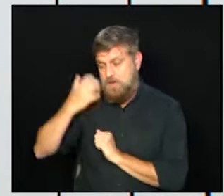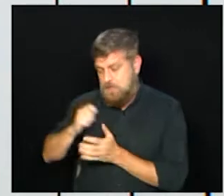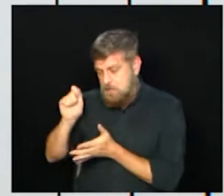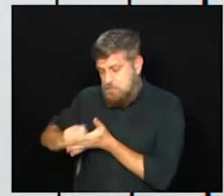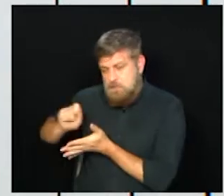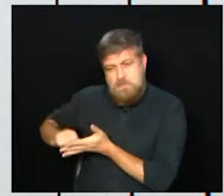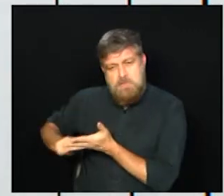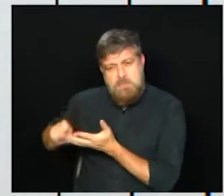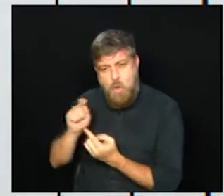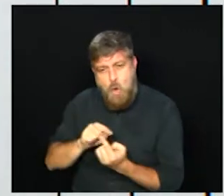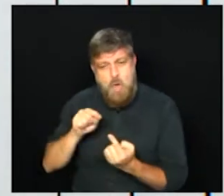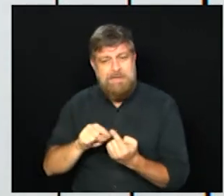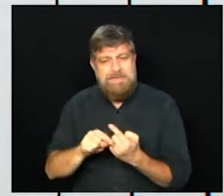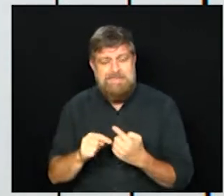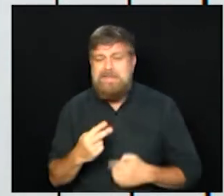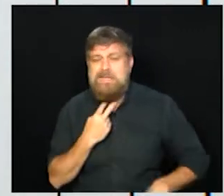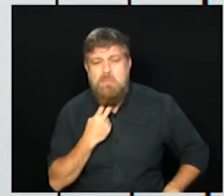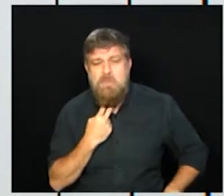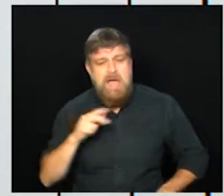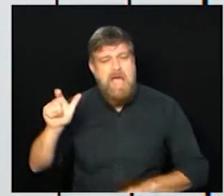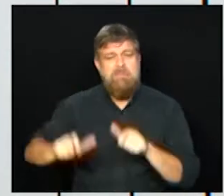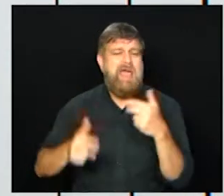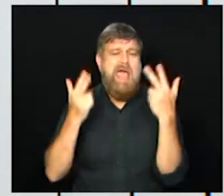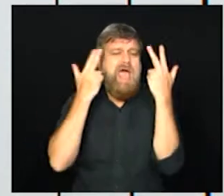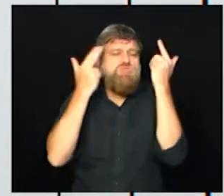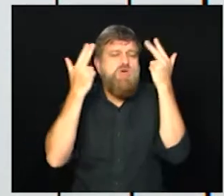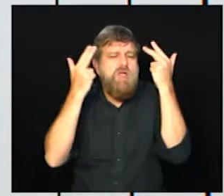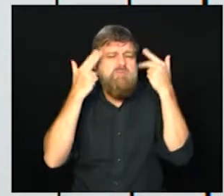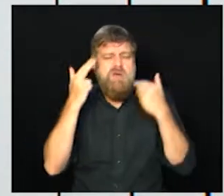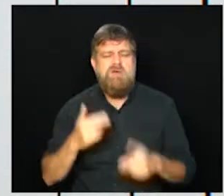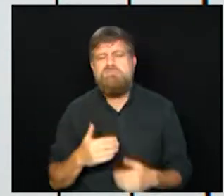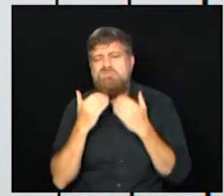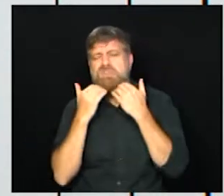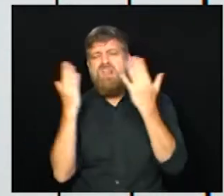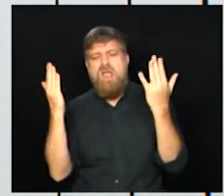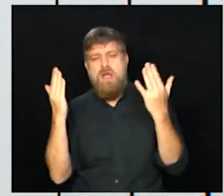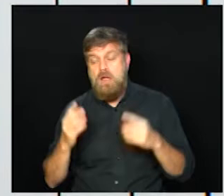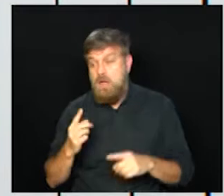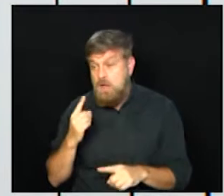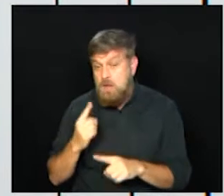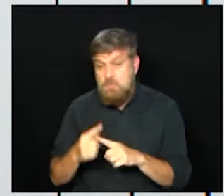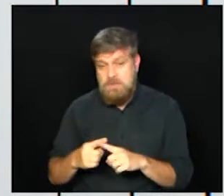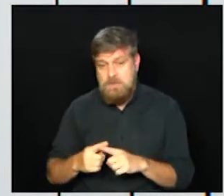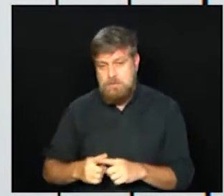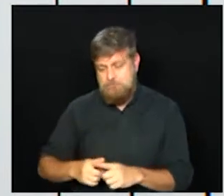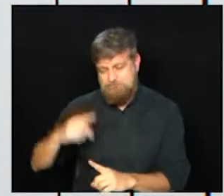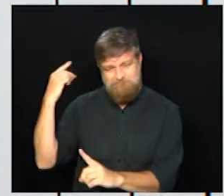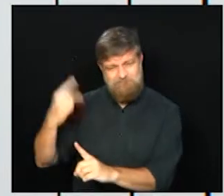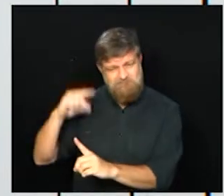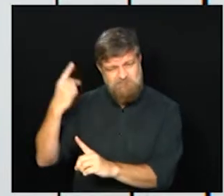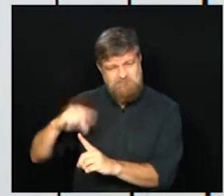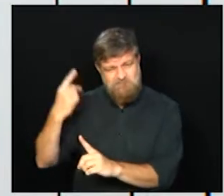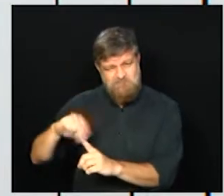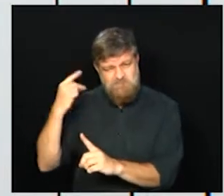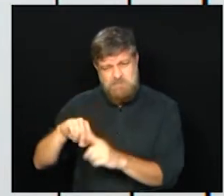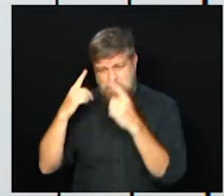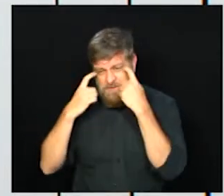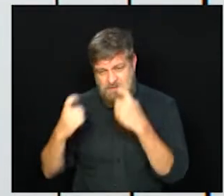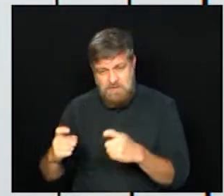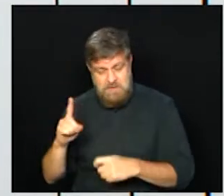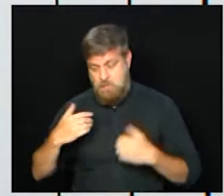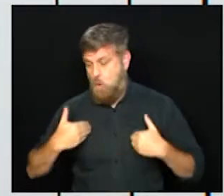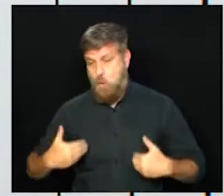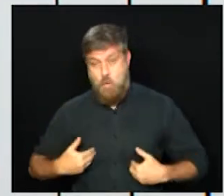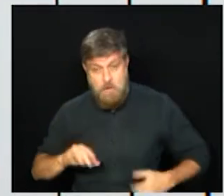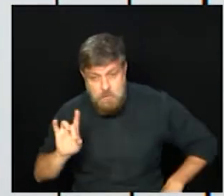as pessoas não naturalizarem esse tipo de coisa. Porque a agressão, né, eu sempre costumo dizer isso, não é só a física,